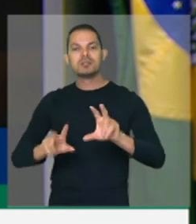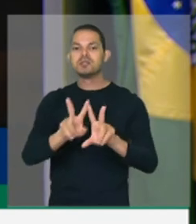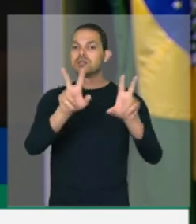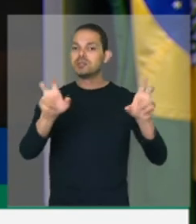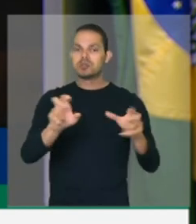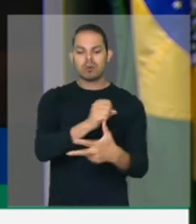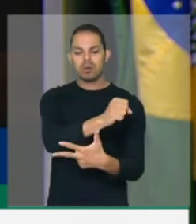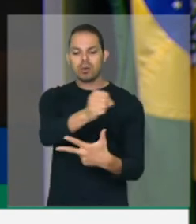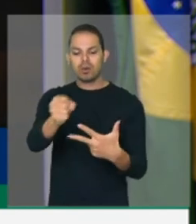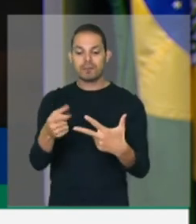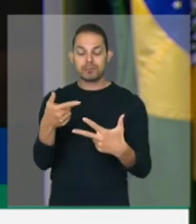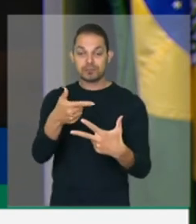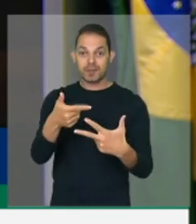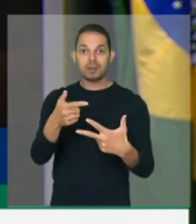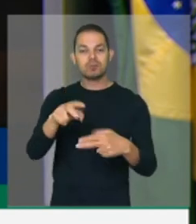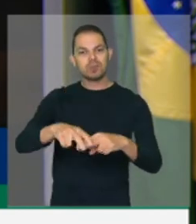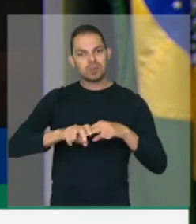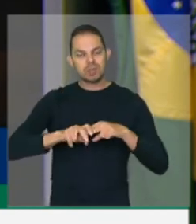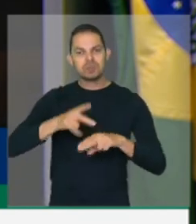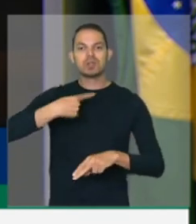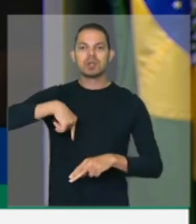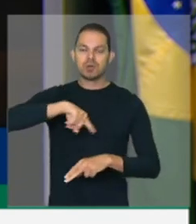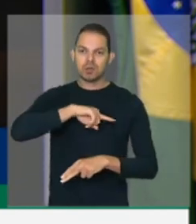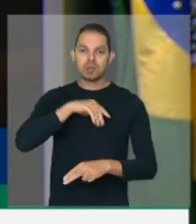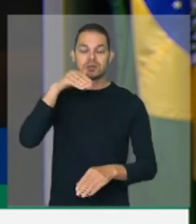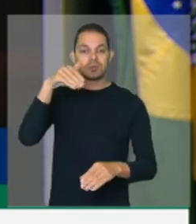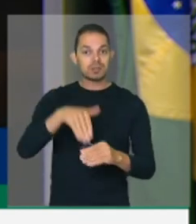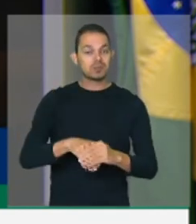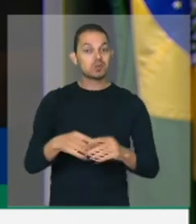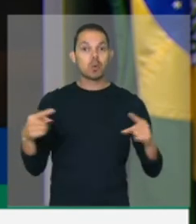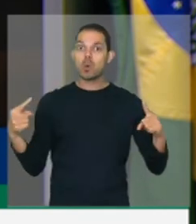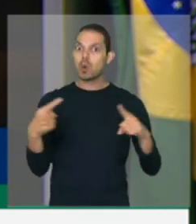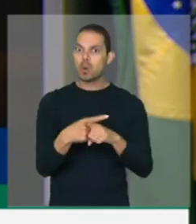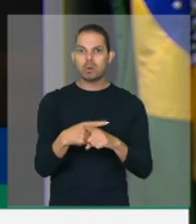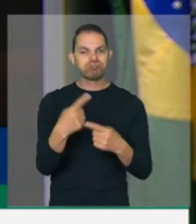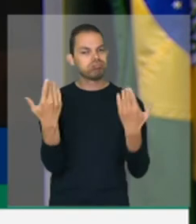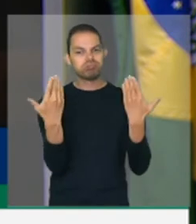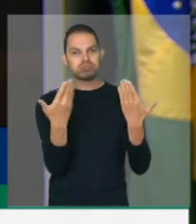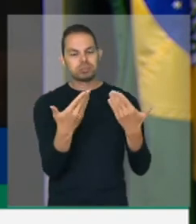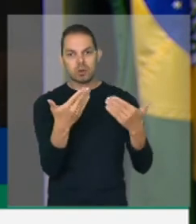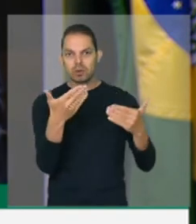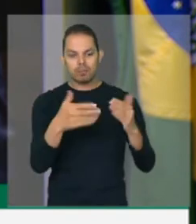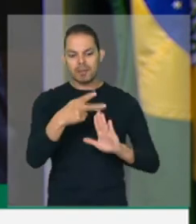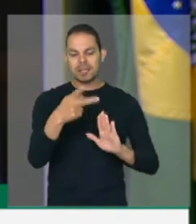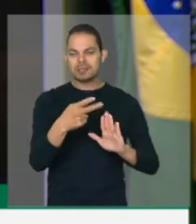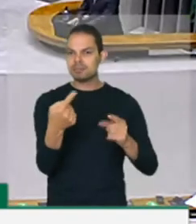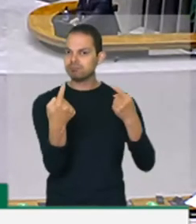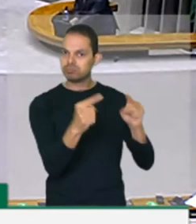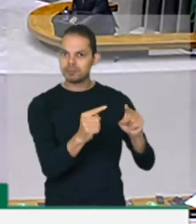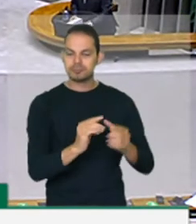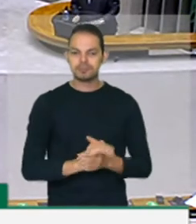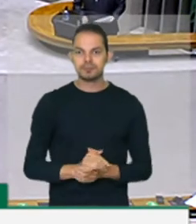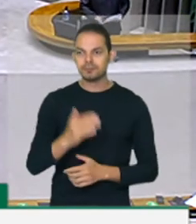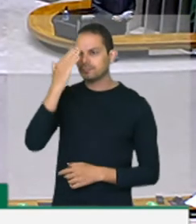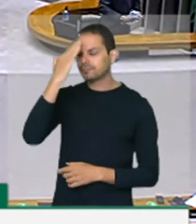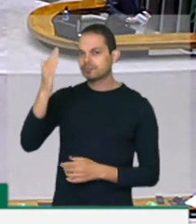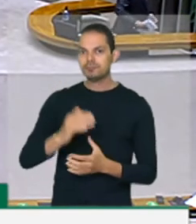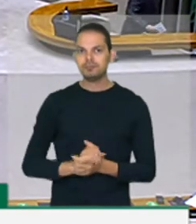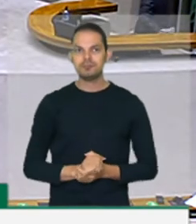demais poderes. É por isso que nós encaminharemos contrariamente a esse parecer. Muito obrigado, presidente. Para